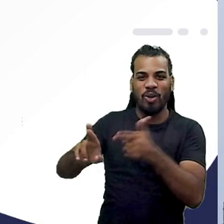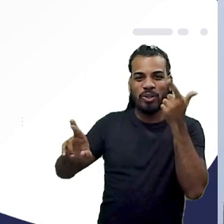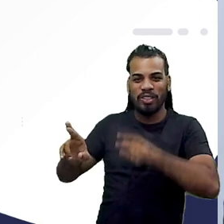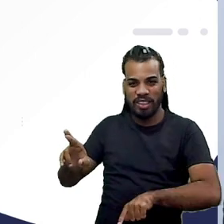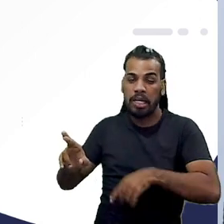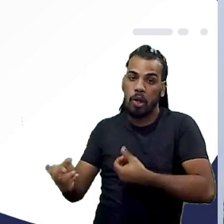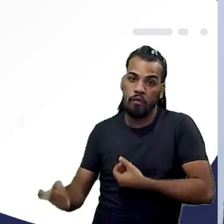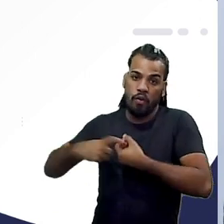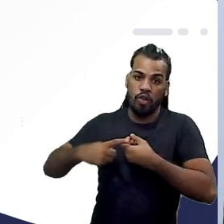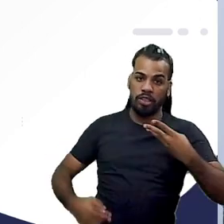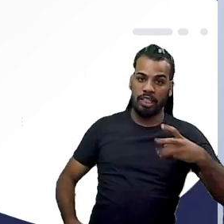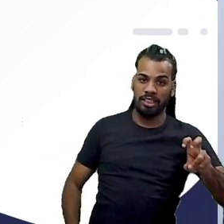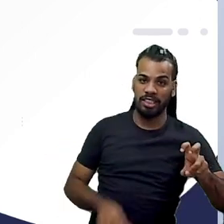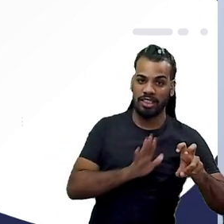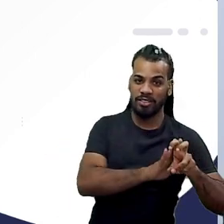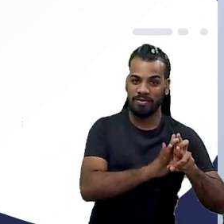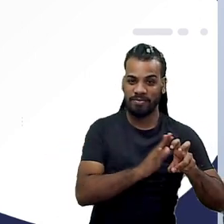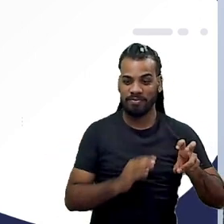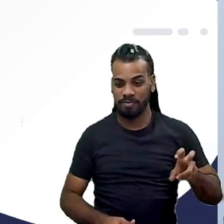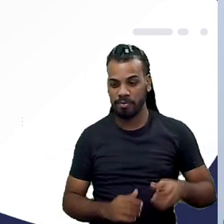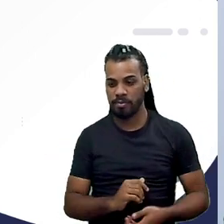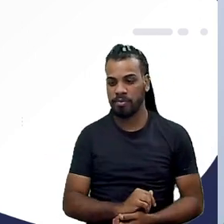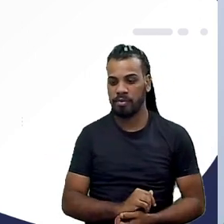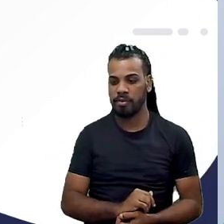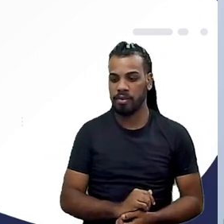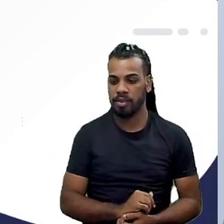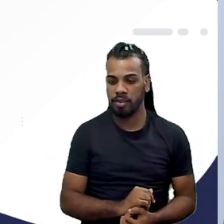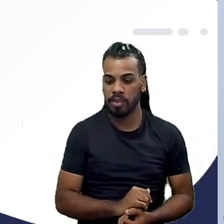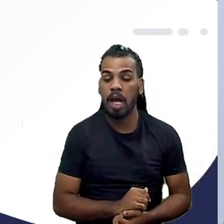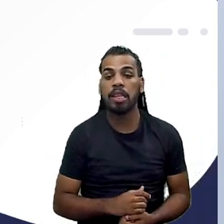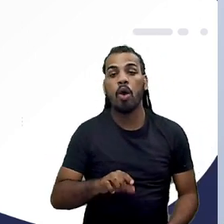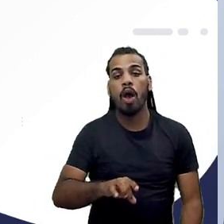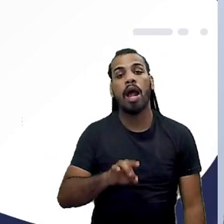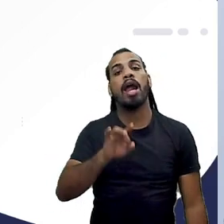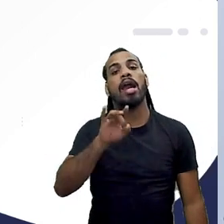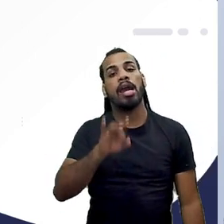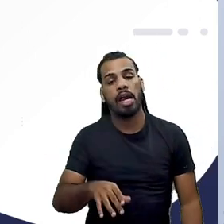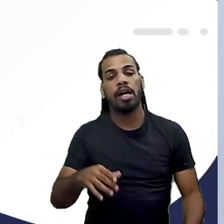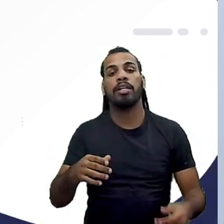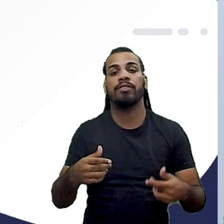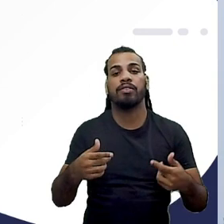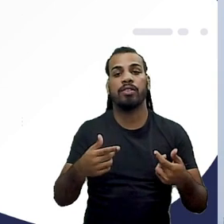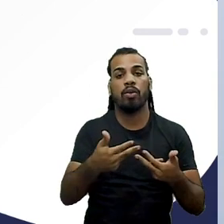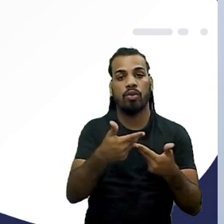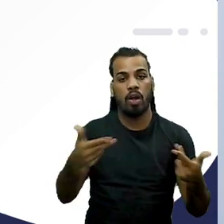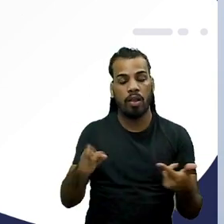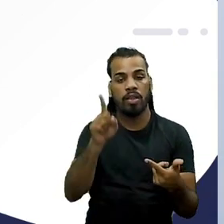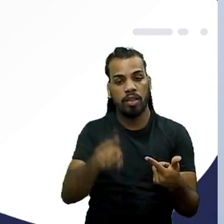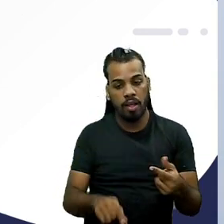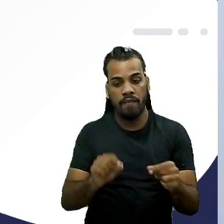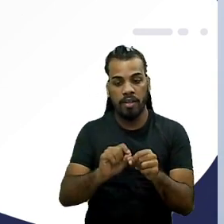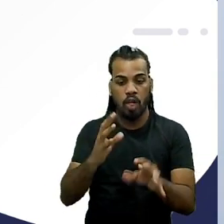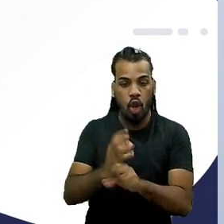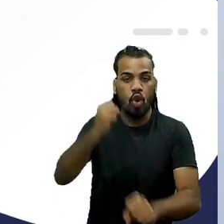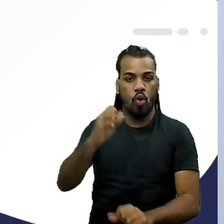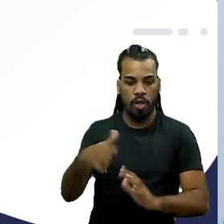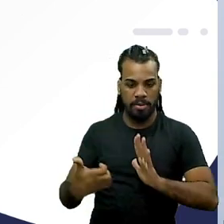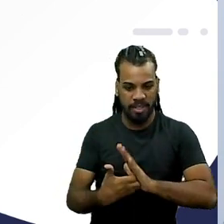Então, representa quanto cada produto ou serviço contribui para cobrir as despesas fixas e formar o lucro da